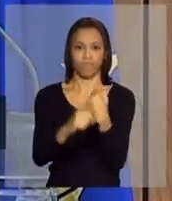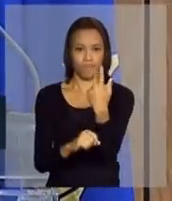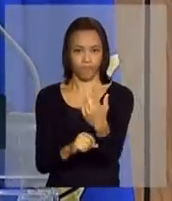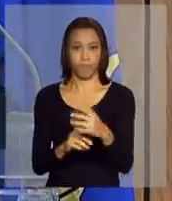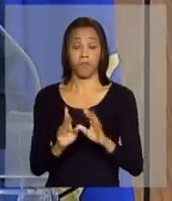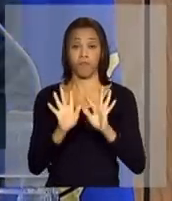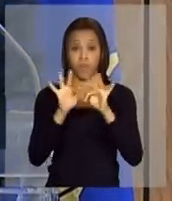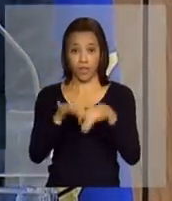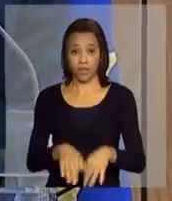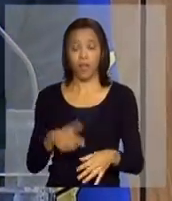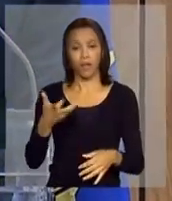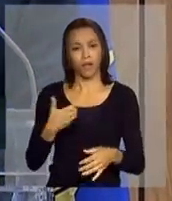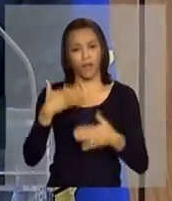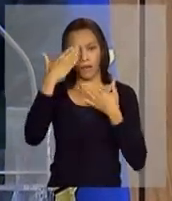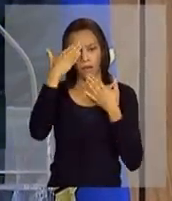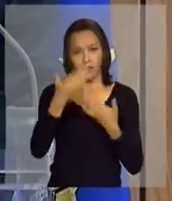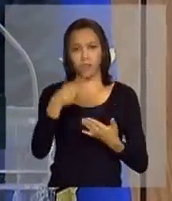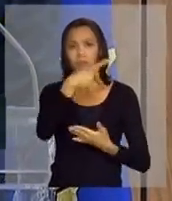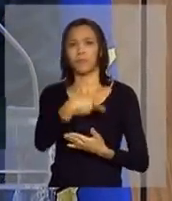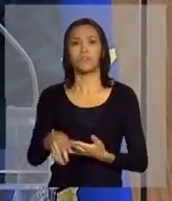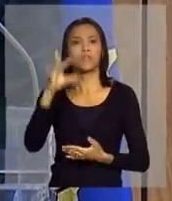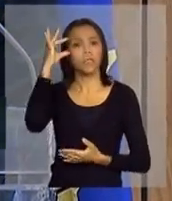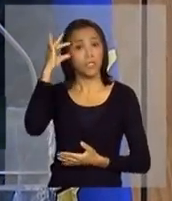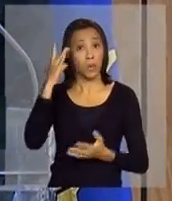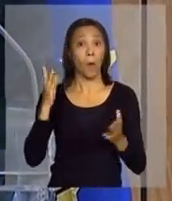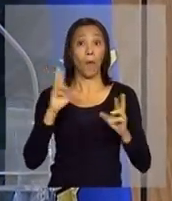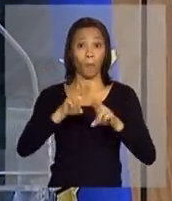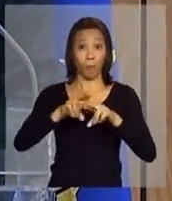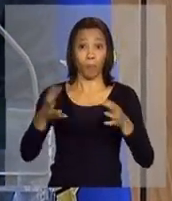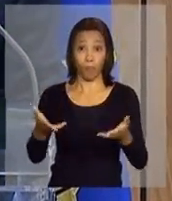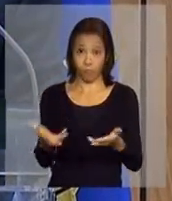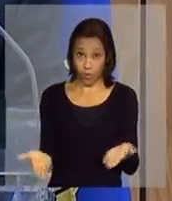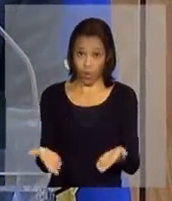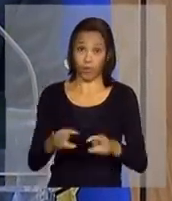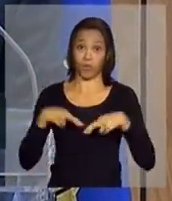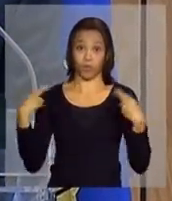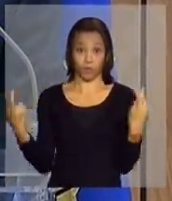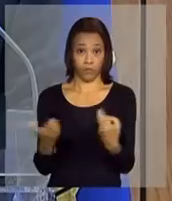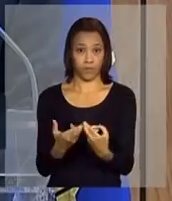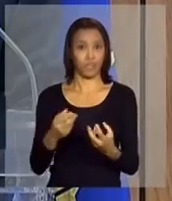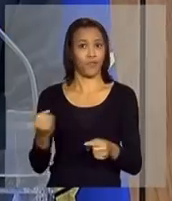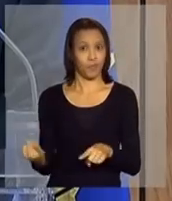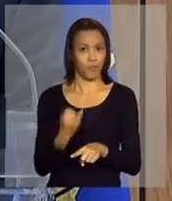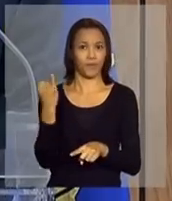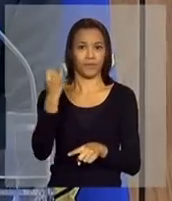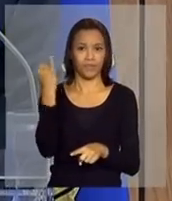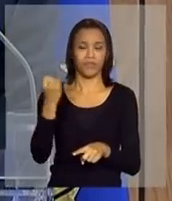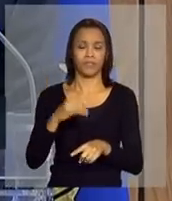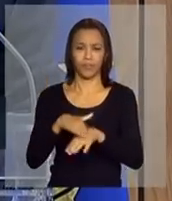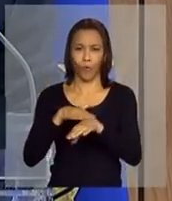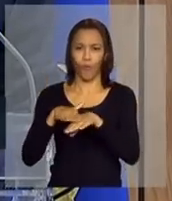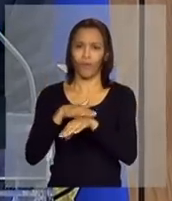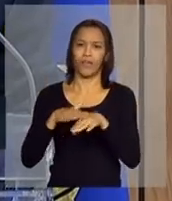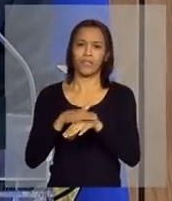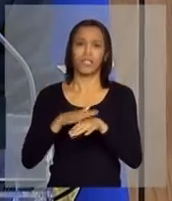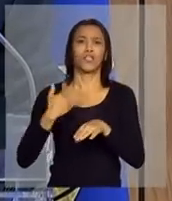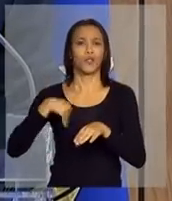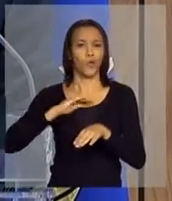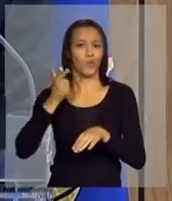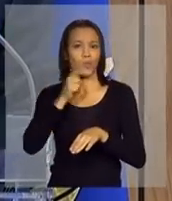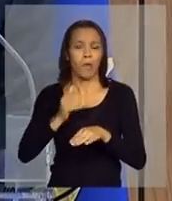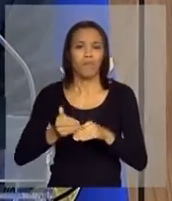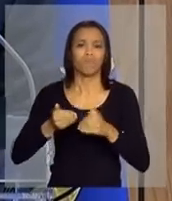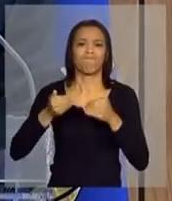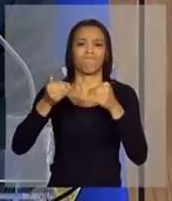quero agradecer à Presidente Dilma Rousseff por esta cúpula tão produtiva. Estou certo que hoje demos mais um passo em frente